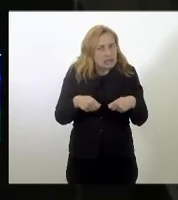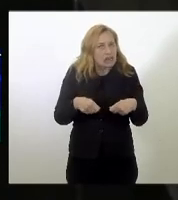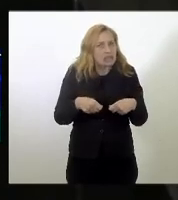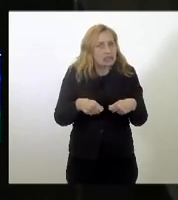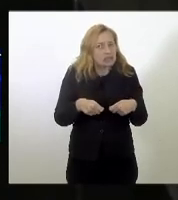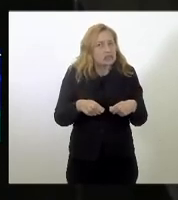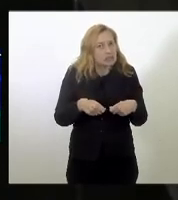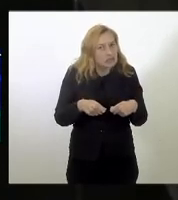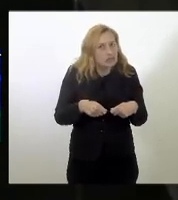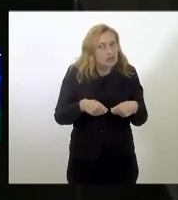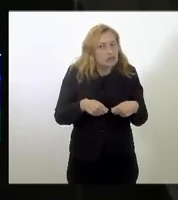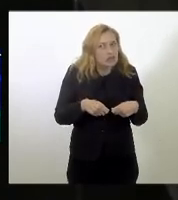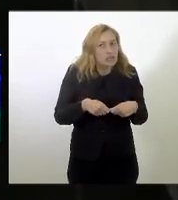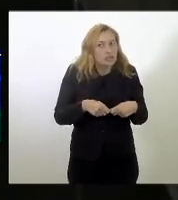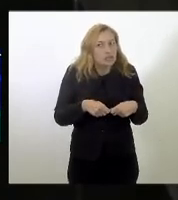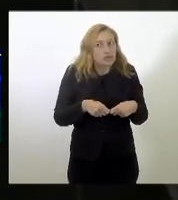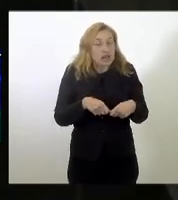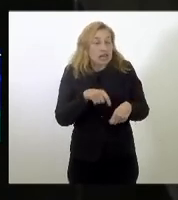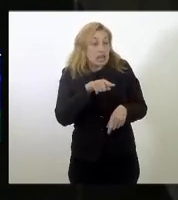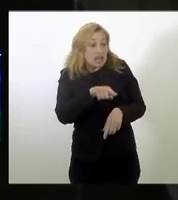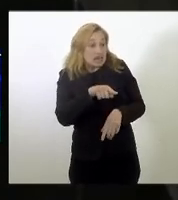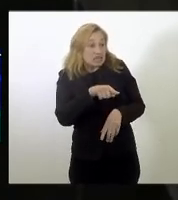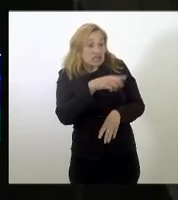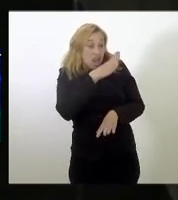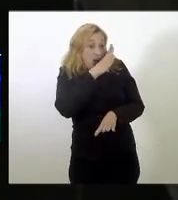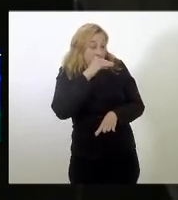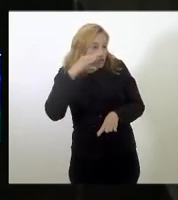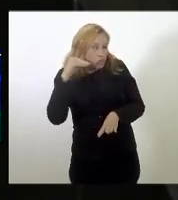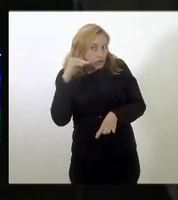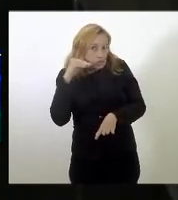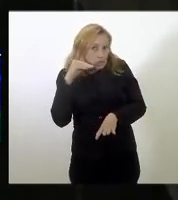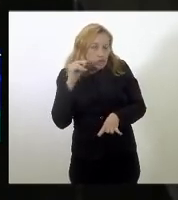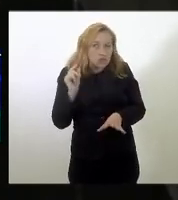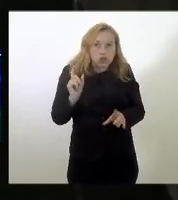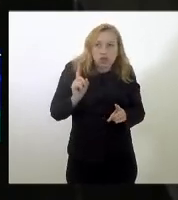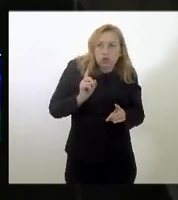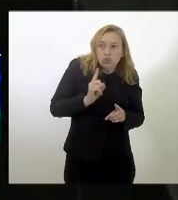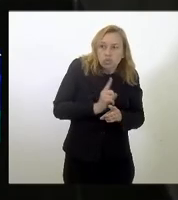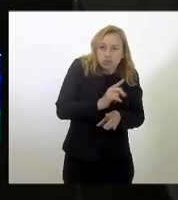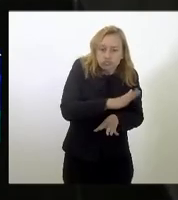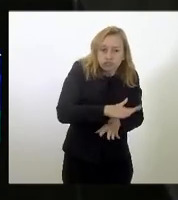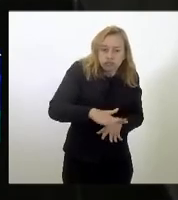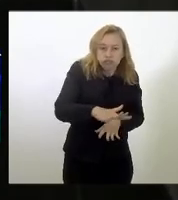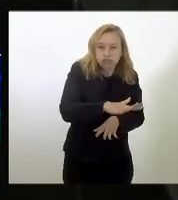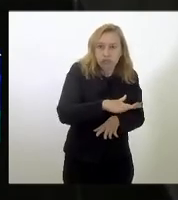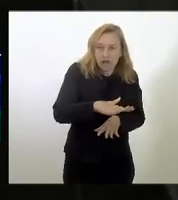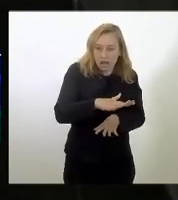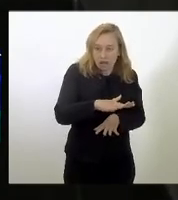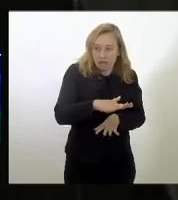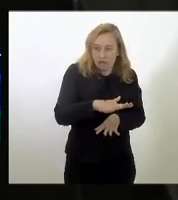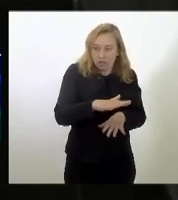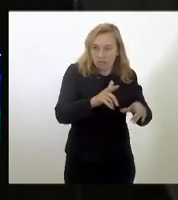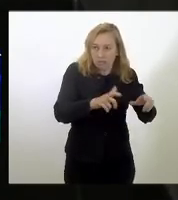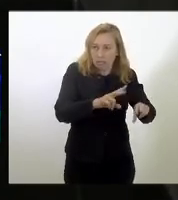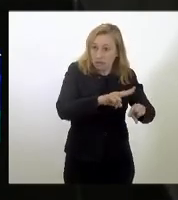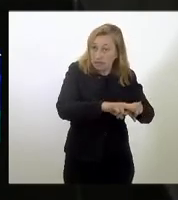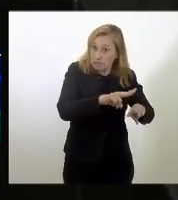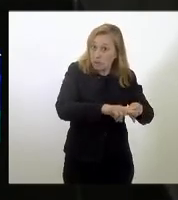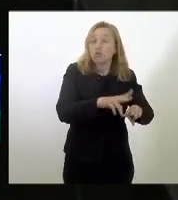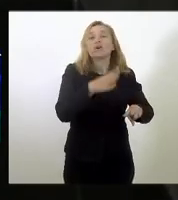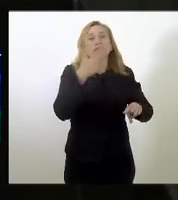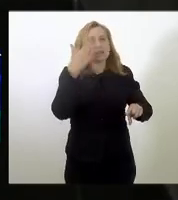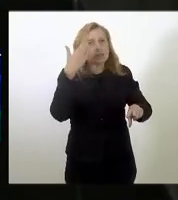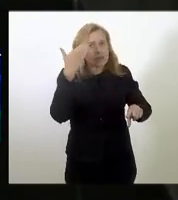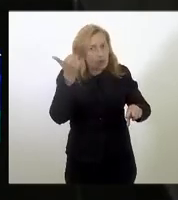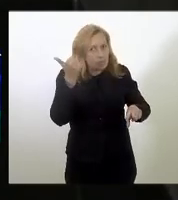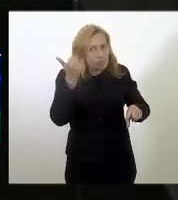vulnerabilidade que essas adolescentes encontram num espaço de privação de liberdade. Então, nesse